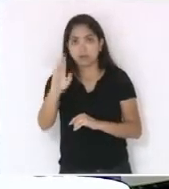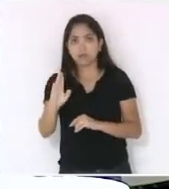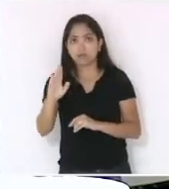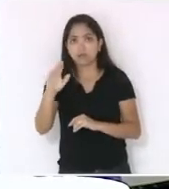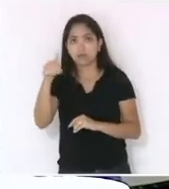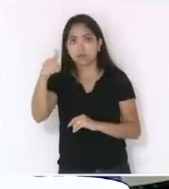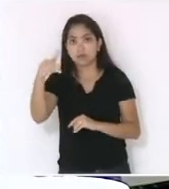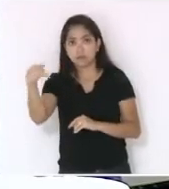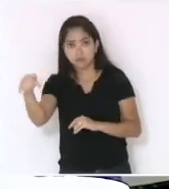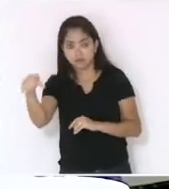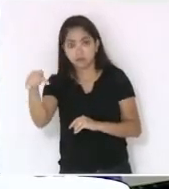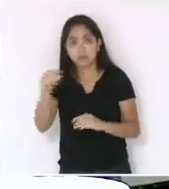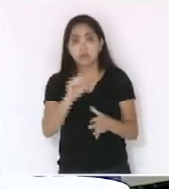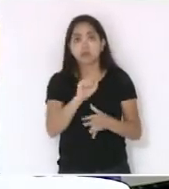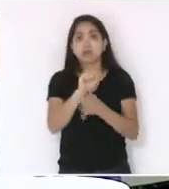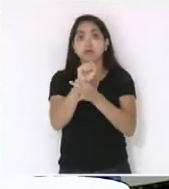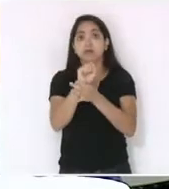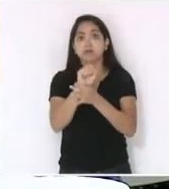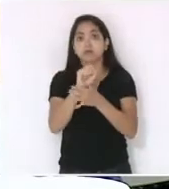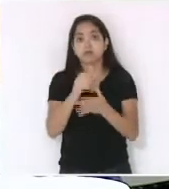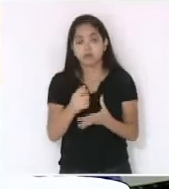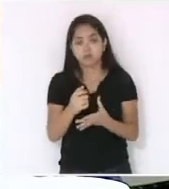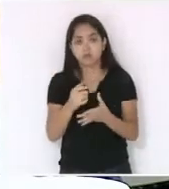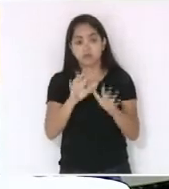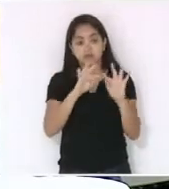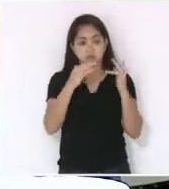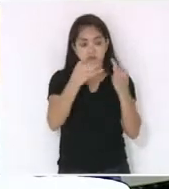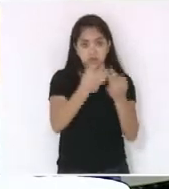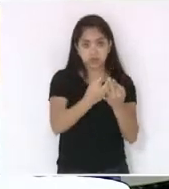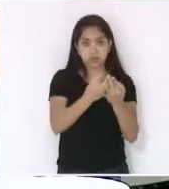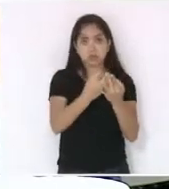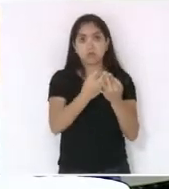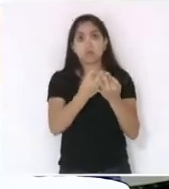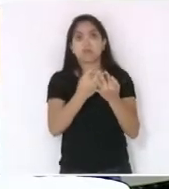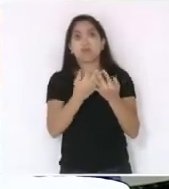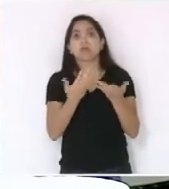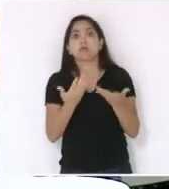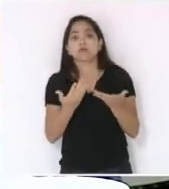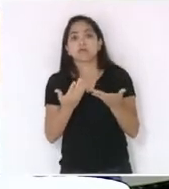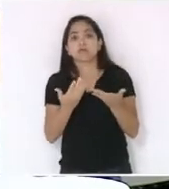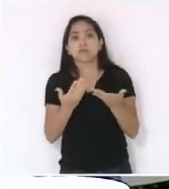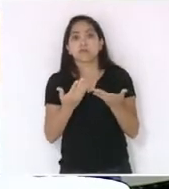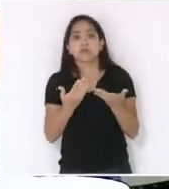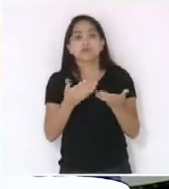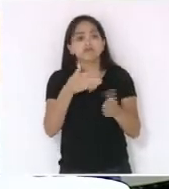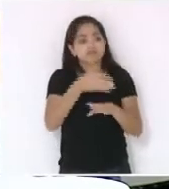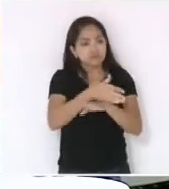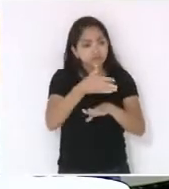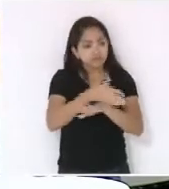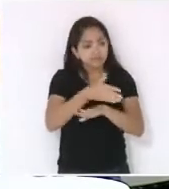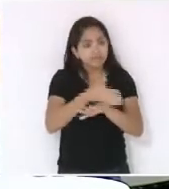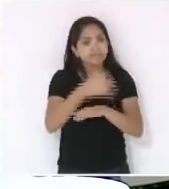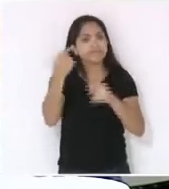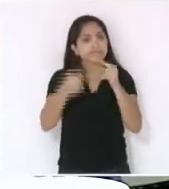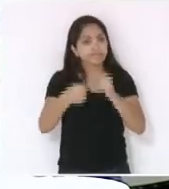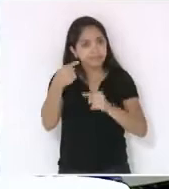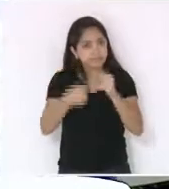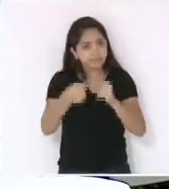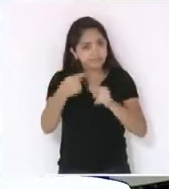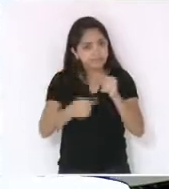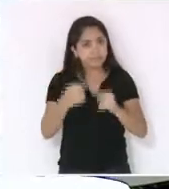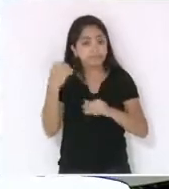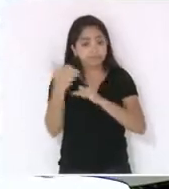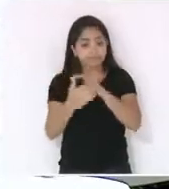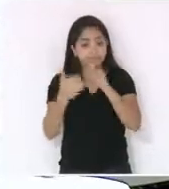PL 0197.7/2017, que assegura aos membros da entidade familiar homoafetiva o direito de participação nas políticas públicas desenvolvidas